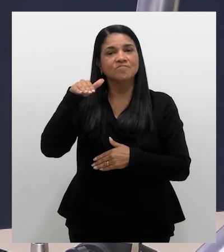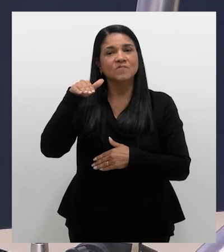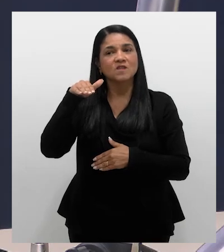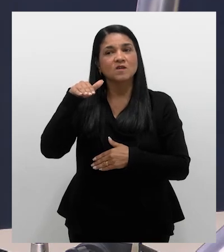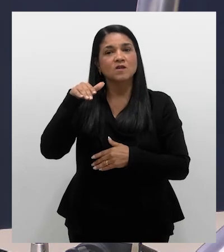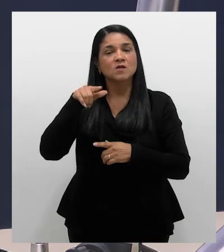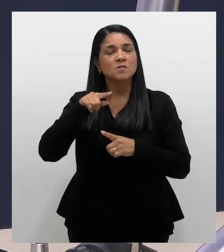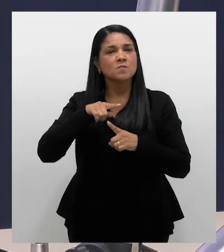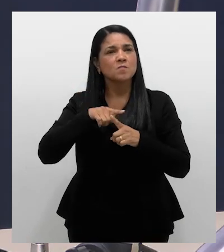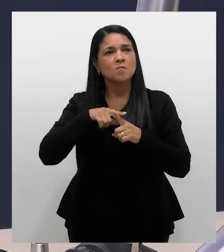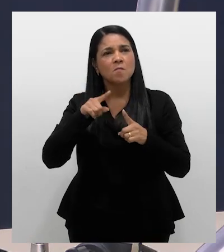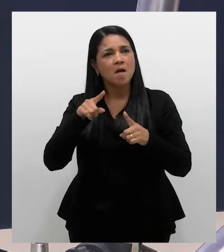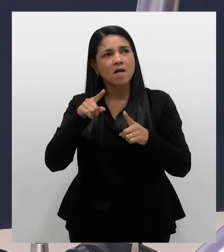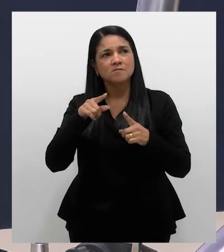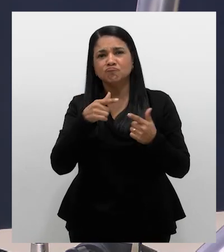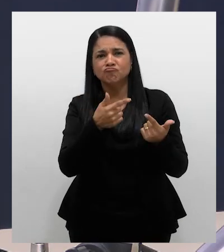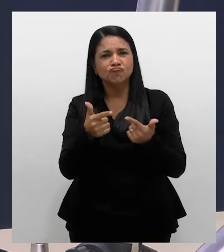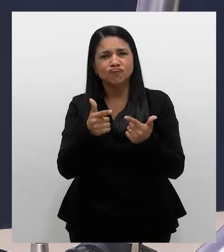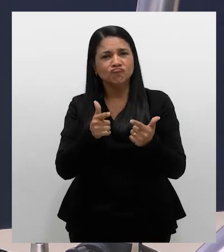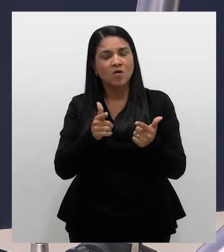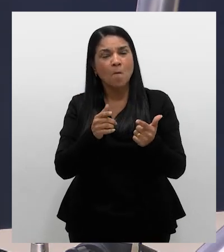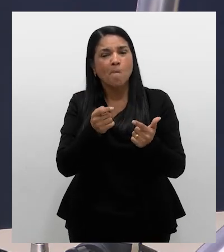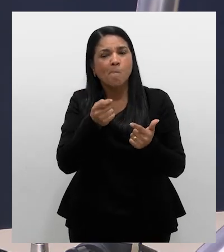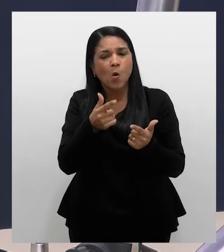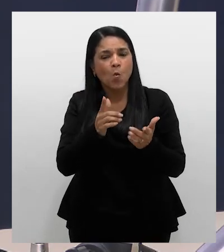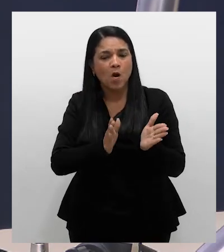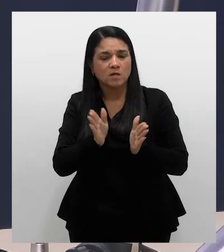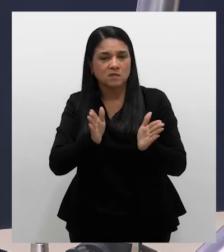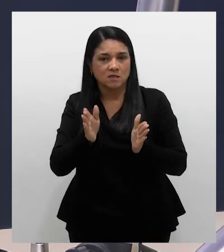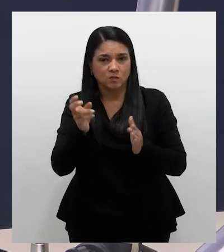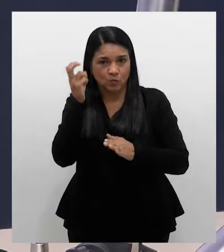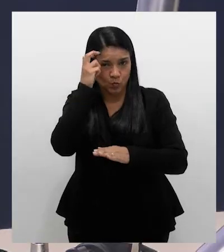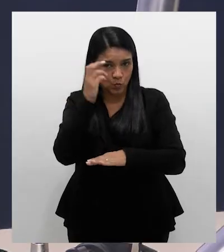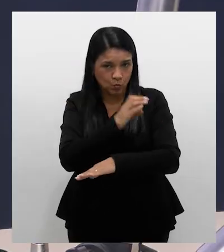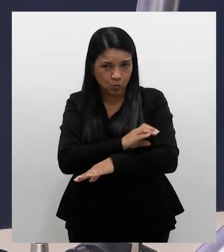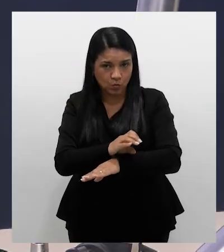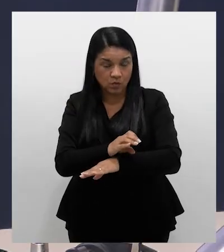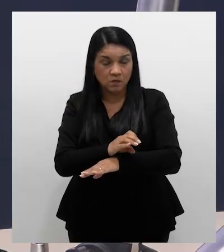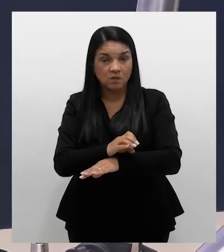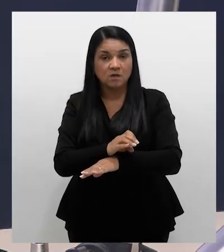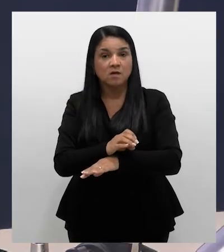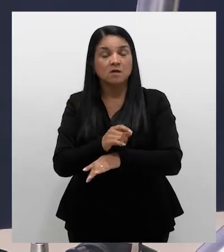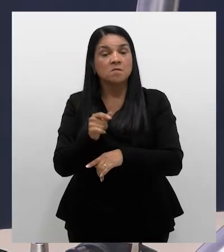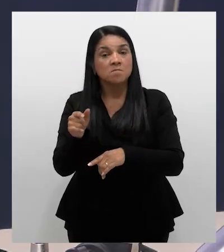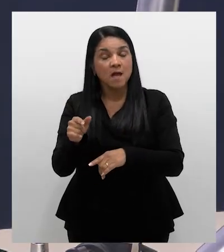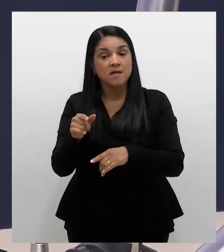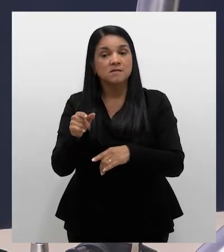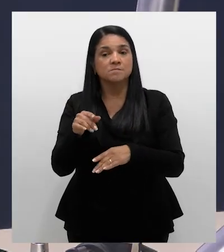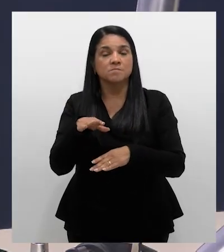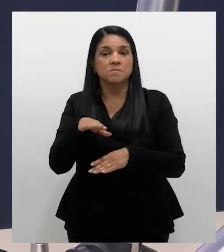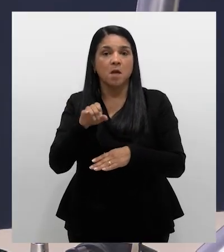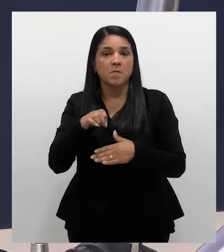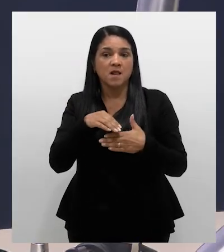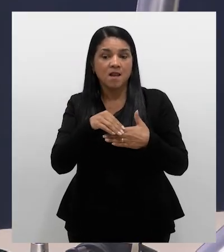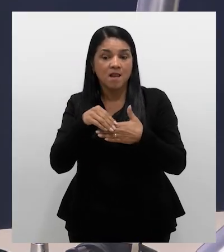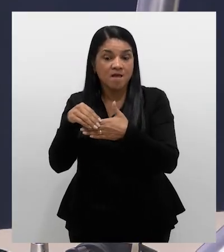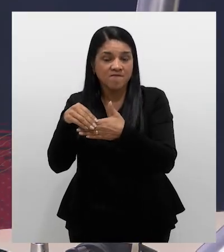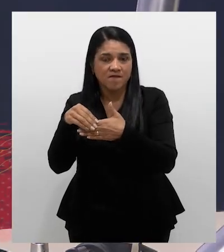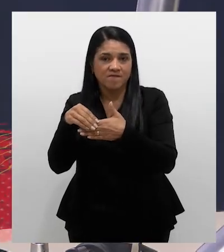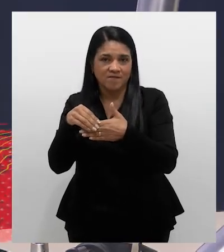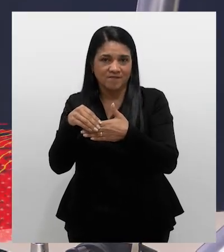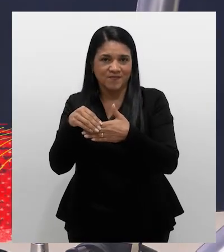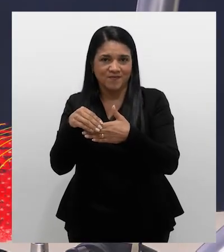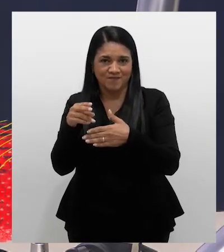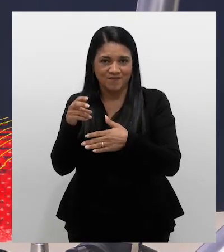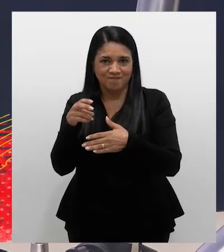que, por mais que a gente não tivesse acesso à cultura, ela levava a gente para acessar